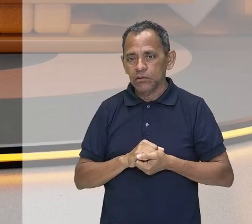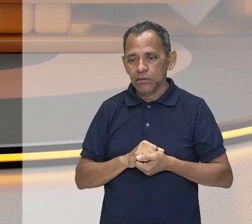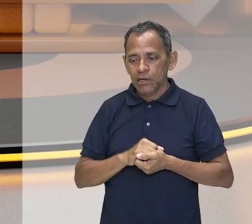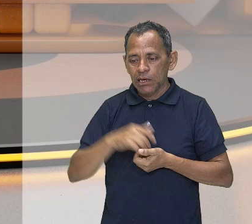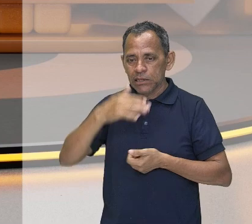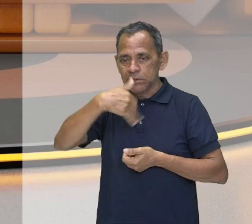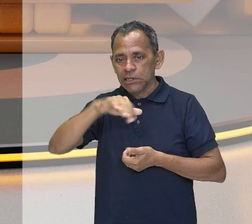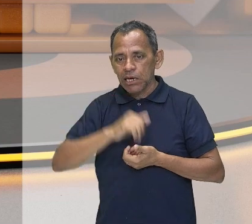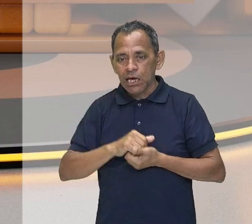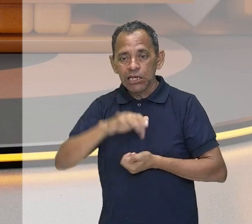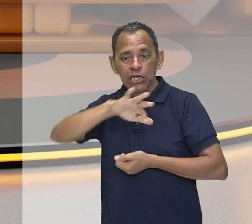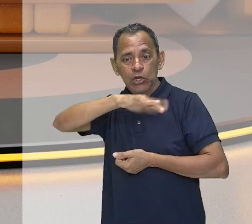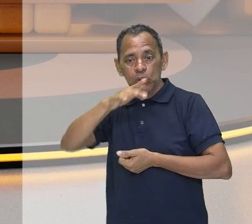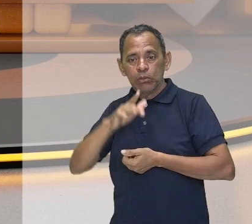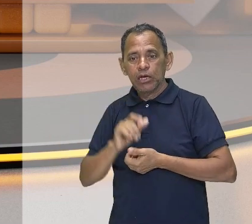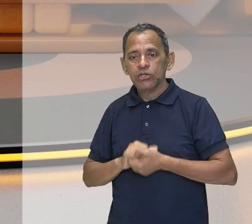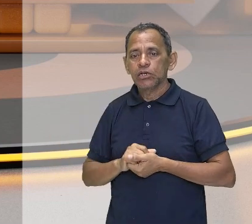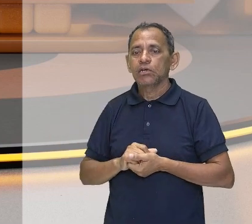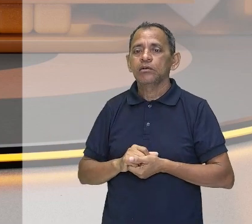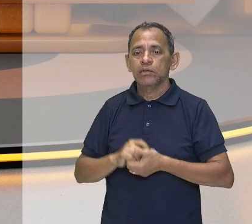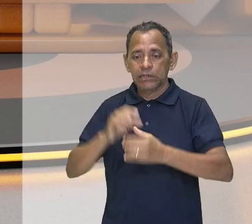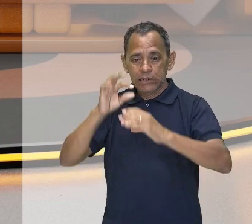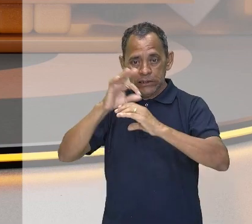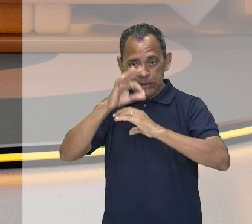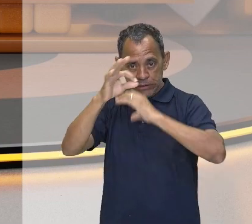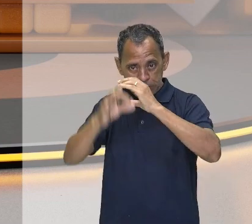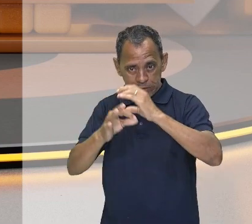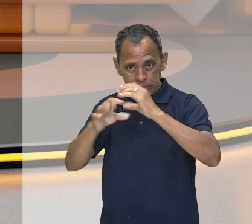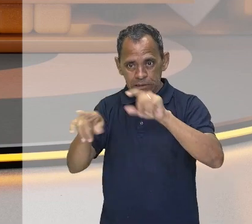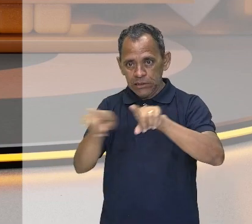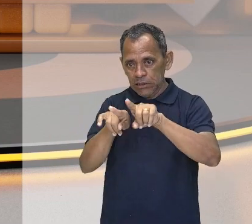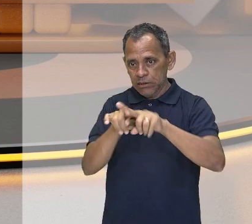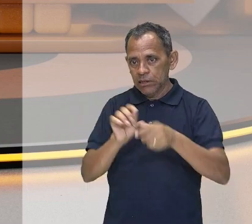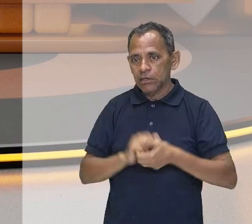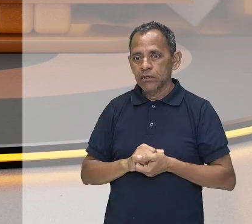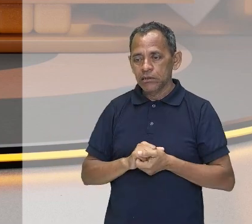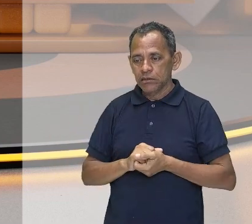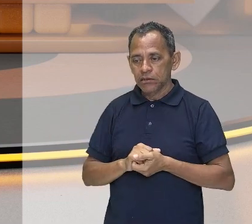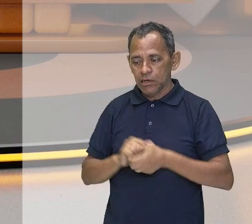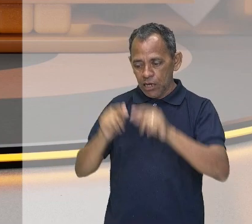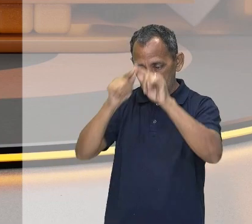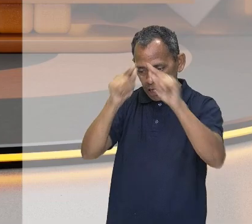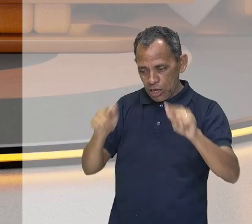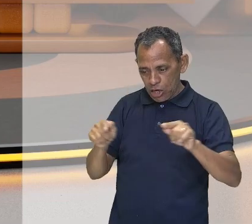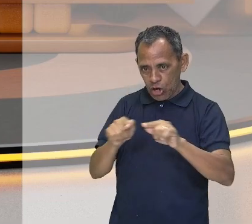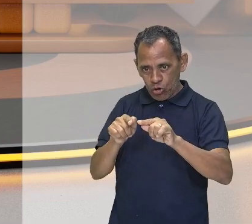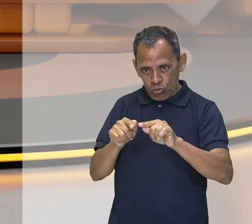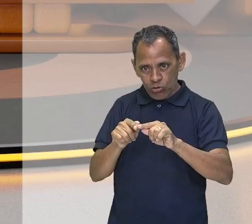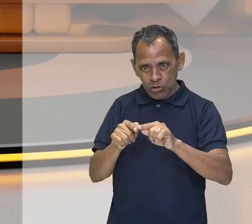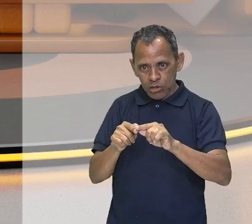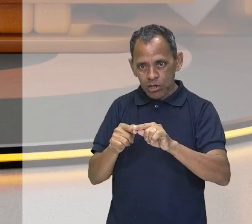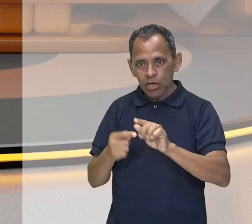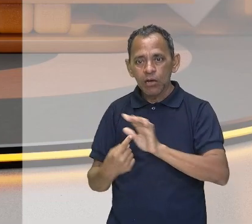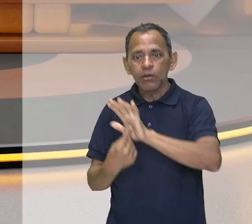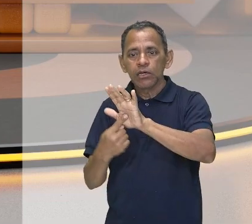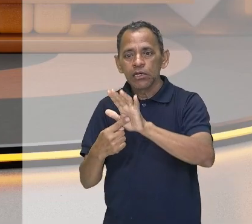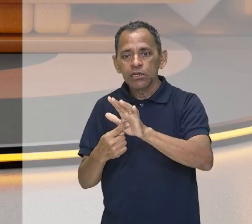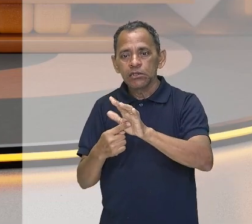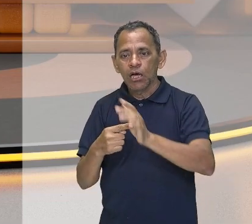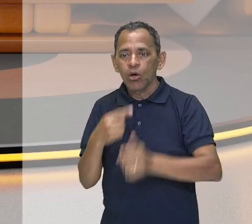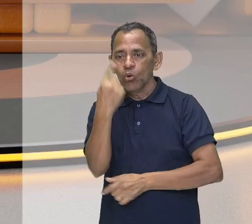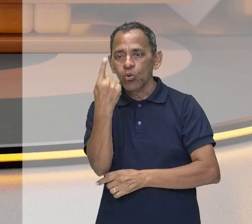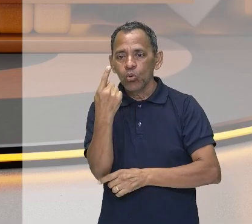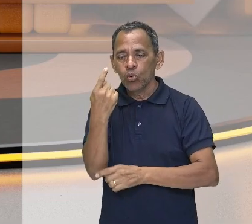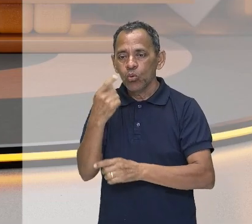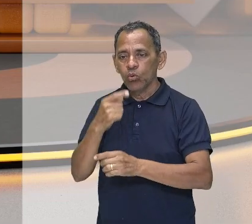média latitude. Destaco também que a projeção cônica só consegue representar um dos hemisférios. Você tem que escolher